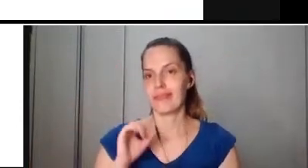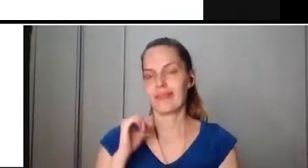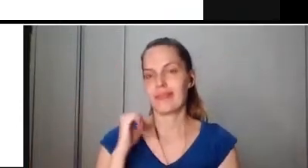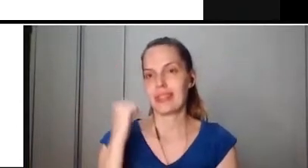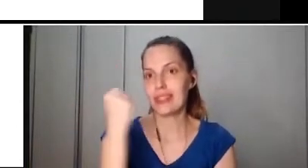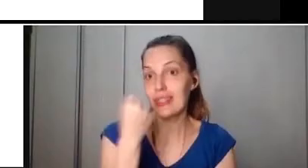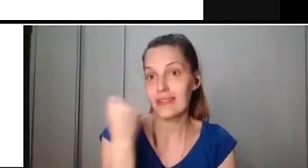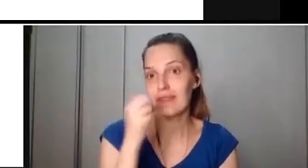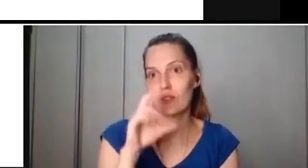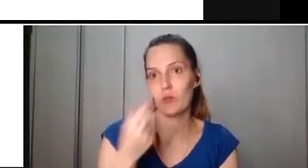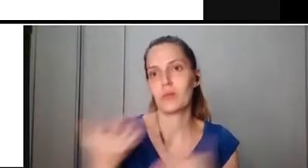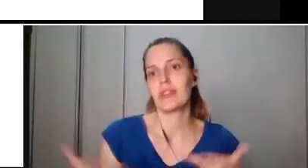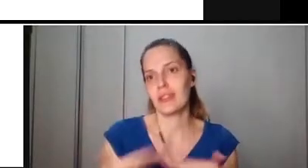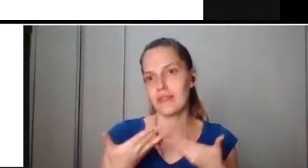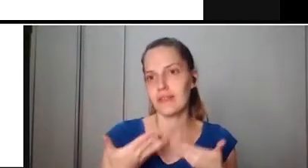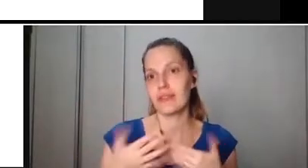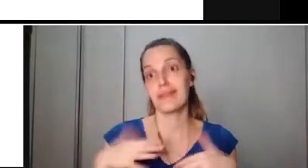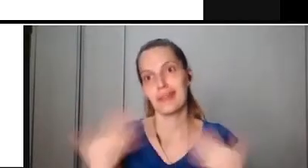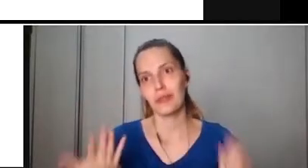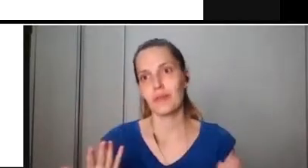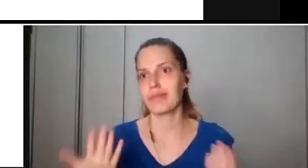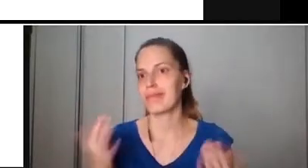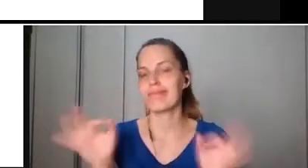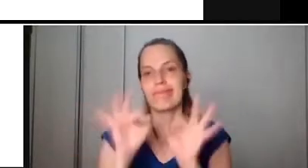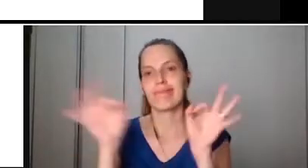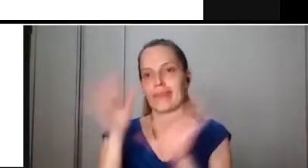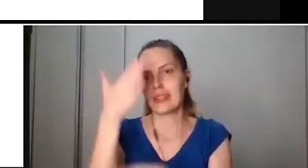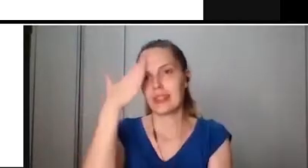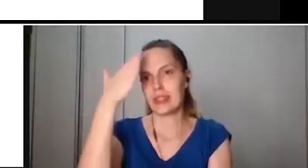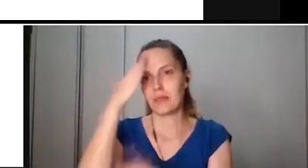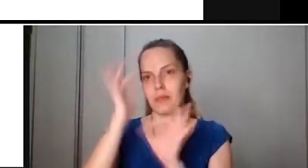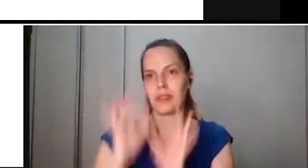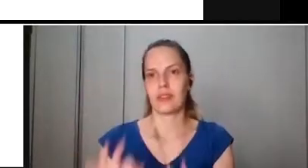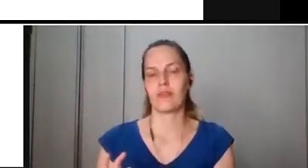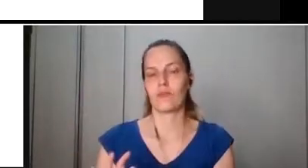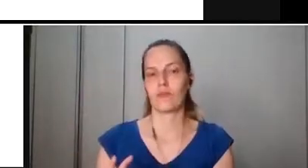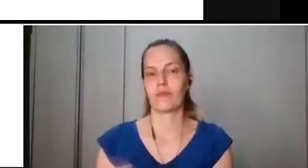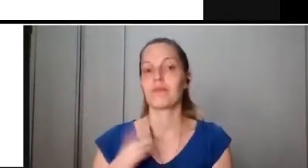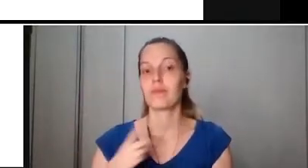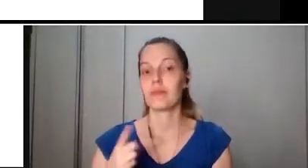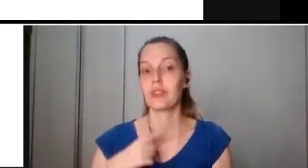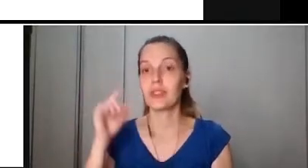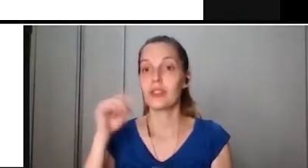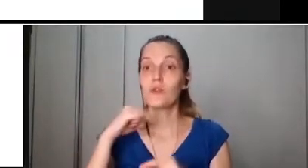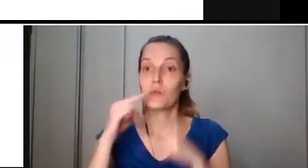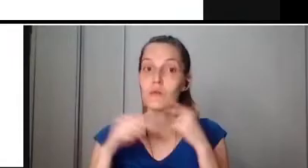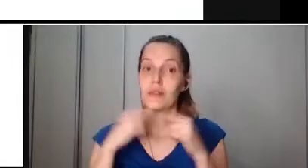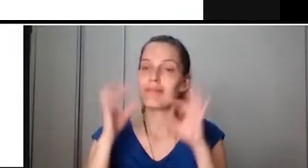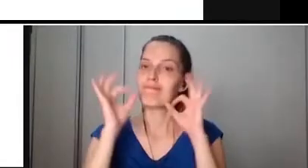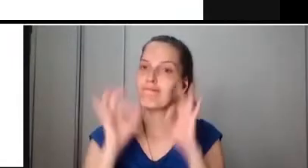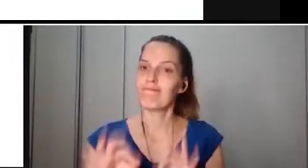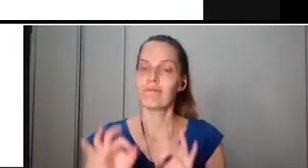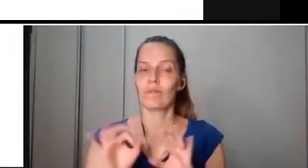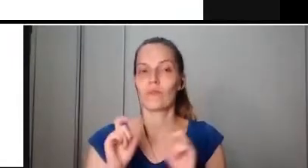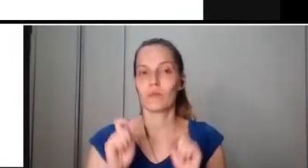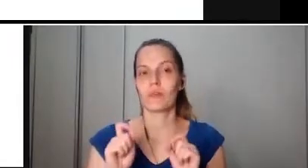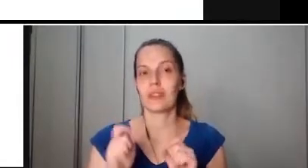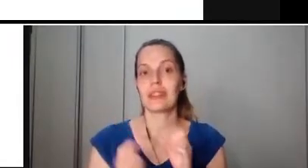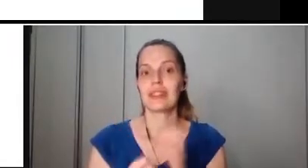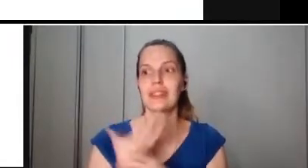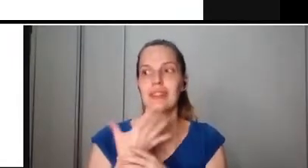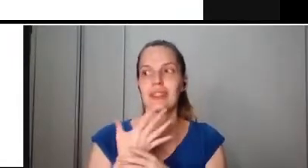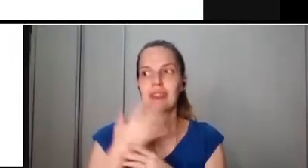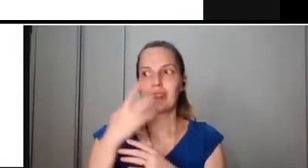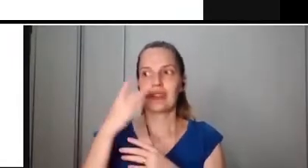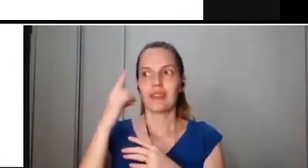aberto. Existe um dilema legítimo. Esse vírus cria um dilema no sentido de o